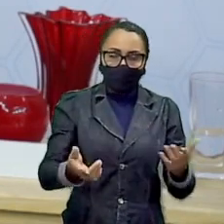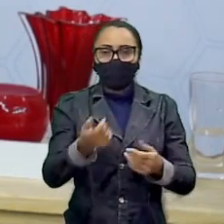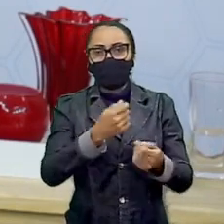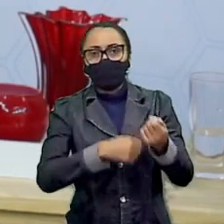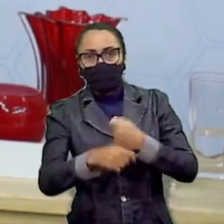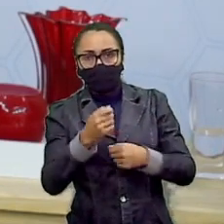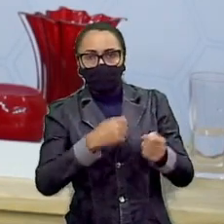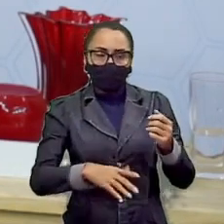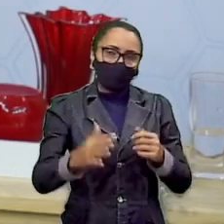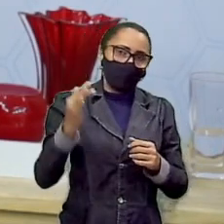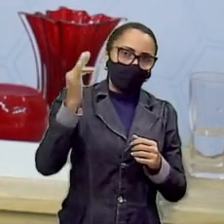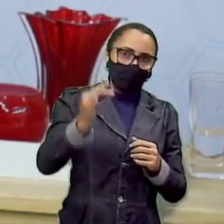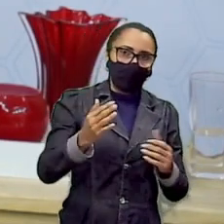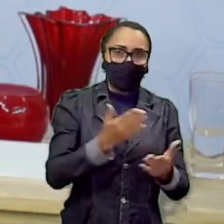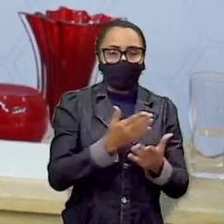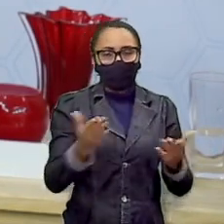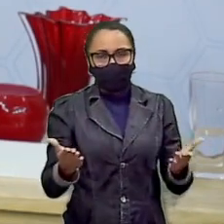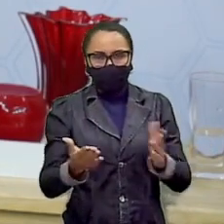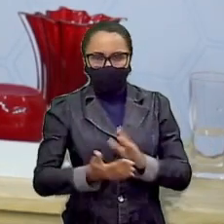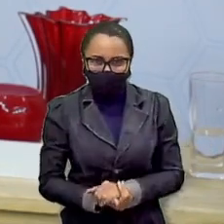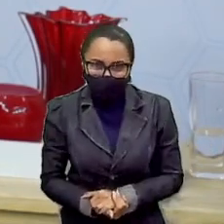né, futuramente. Assim eu desejo.